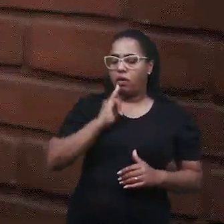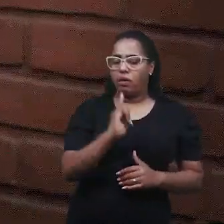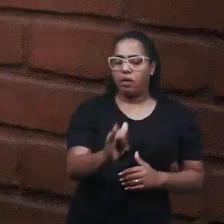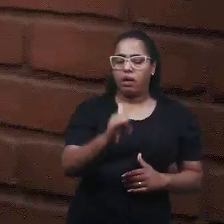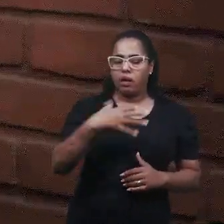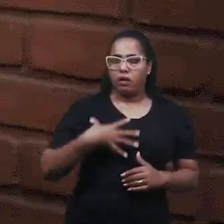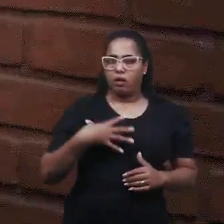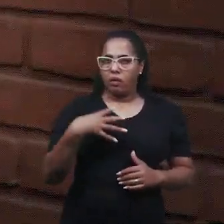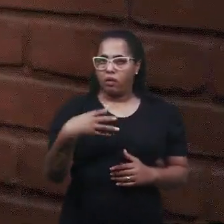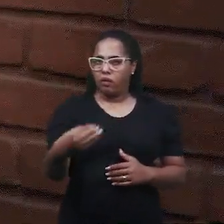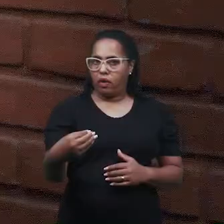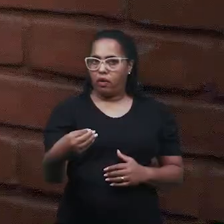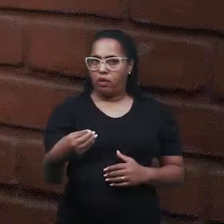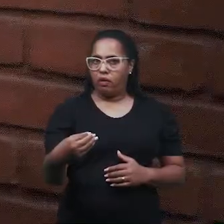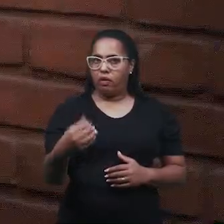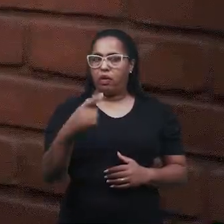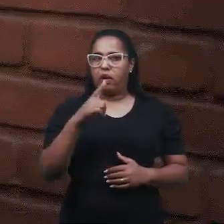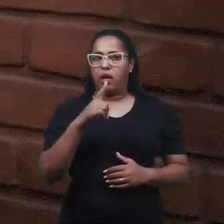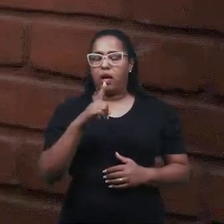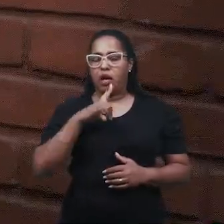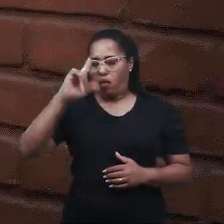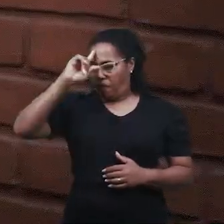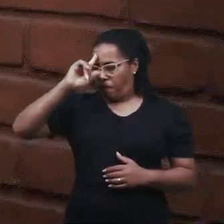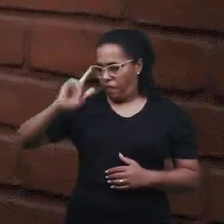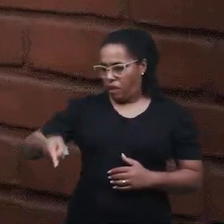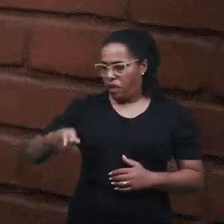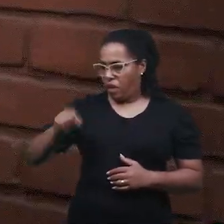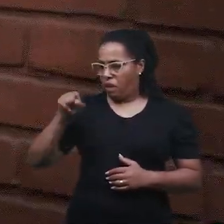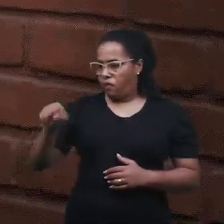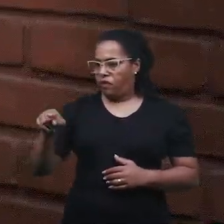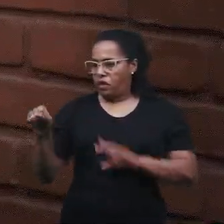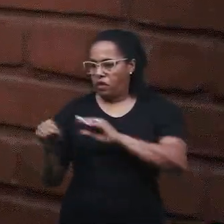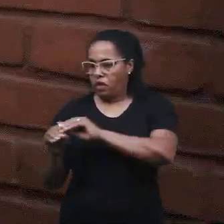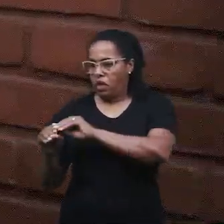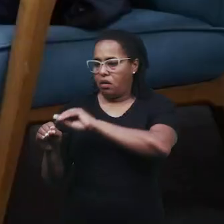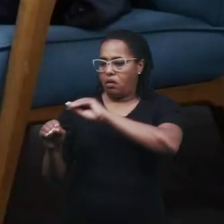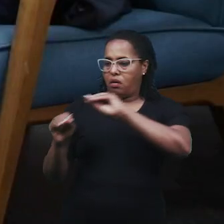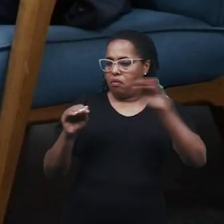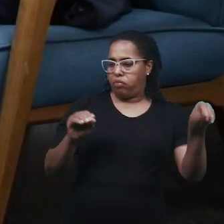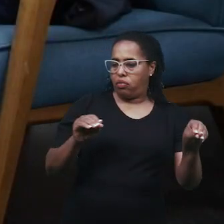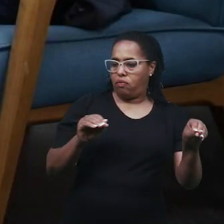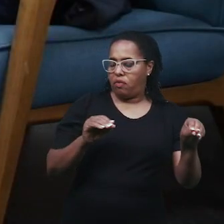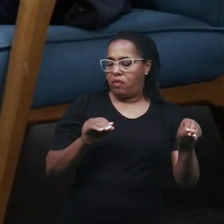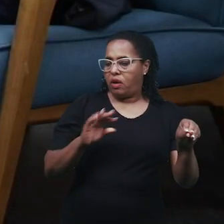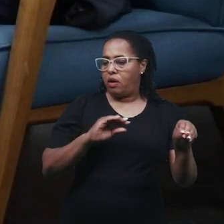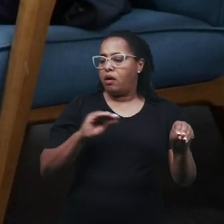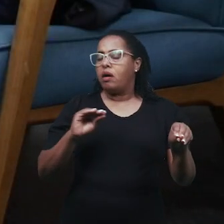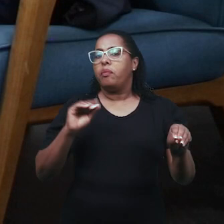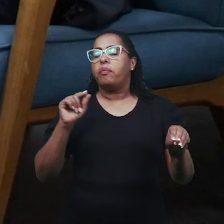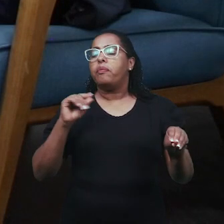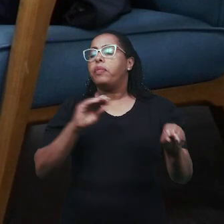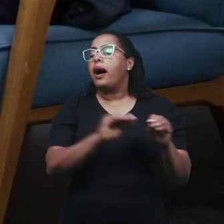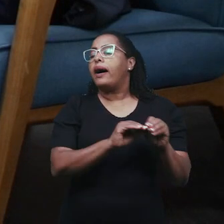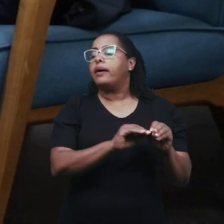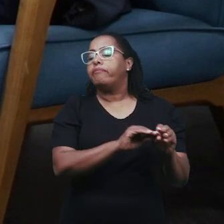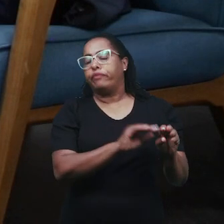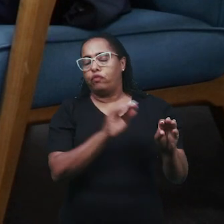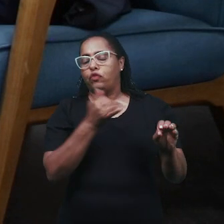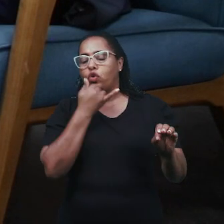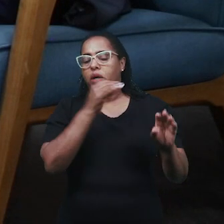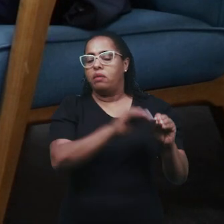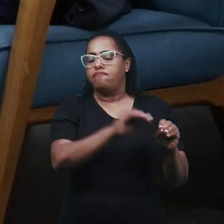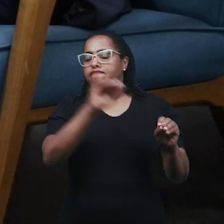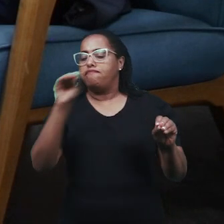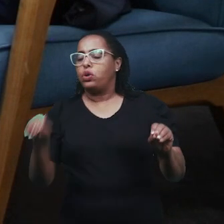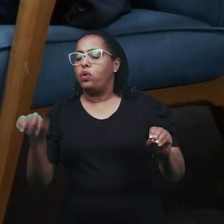filho, eu te mandei sair do seu país, mudar para outro país, dizendo que eu iria mostrar a